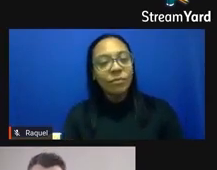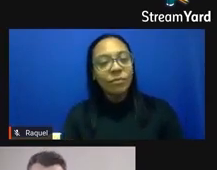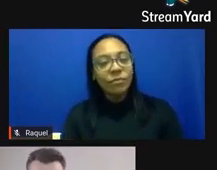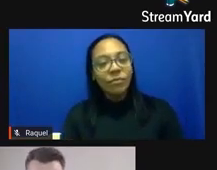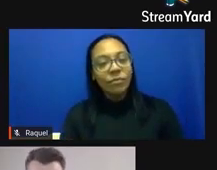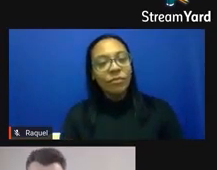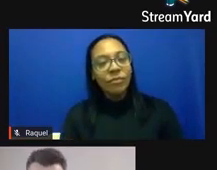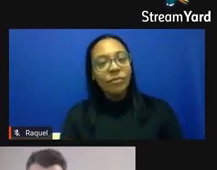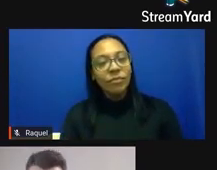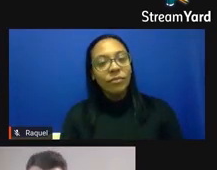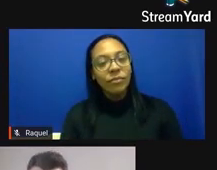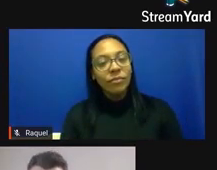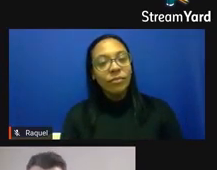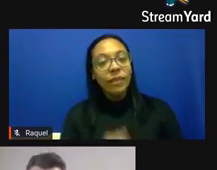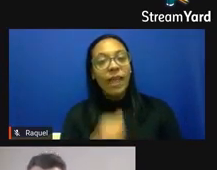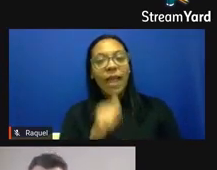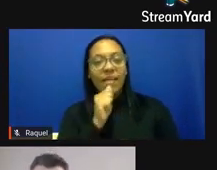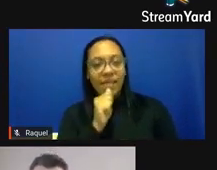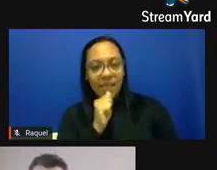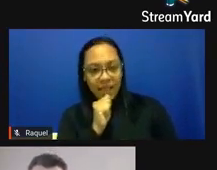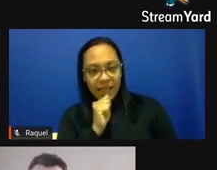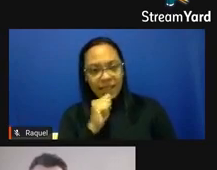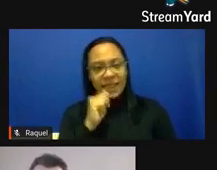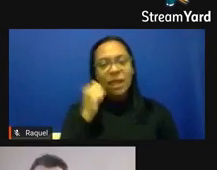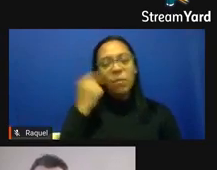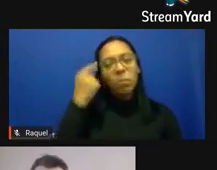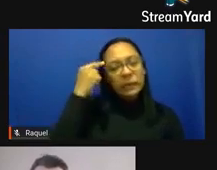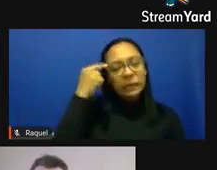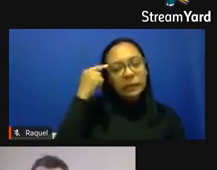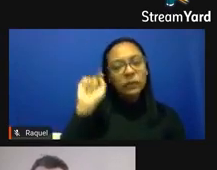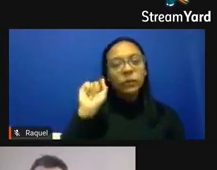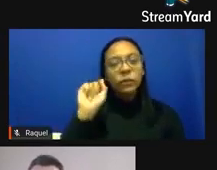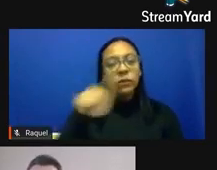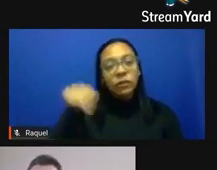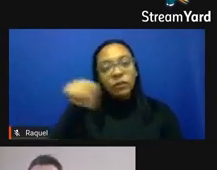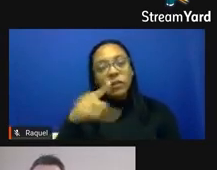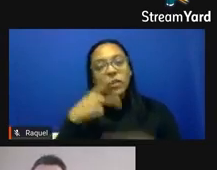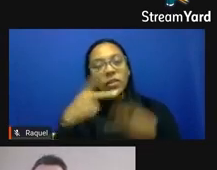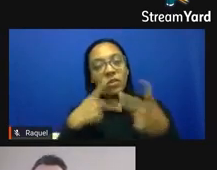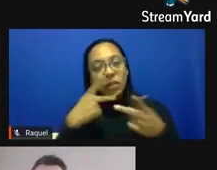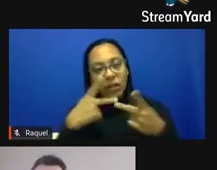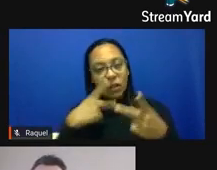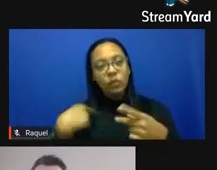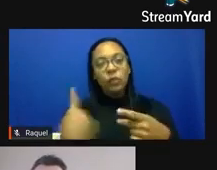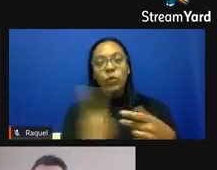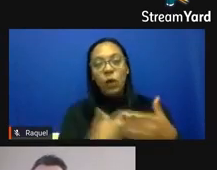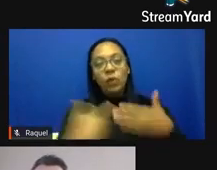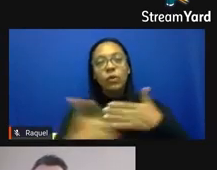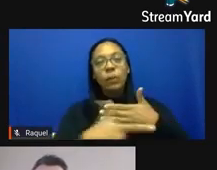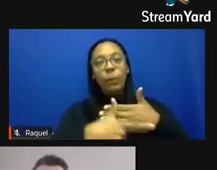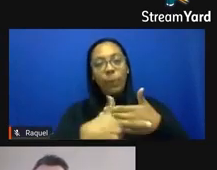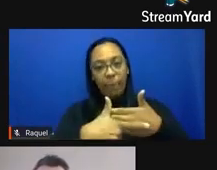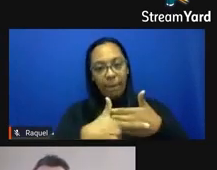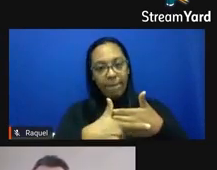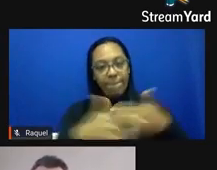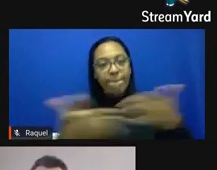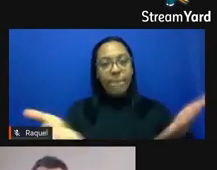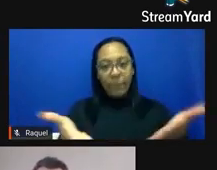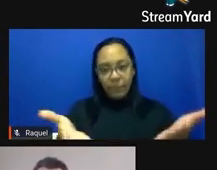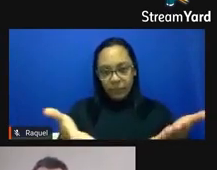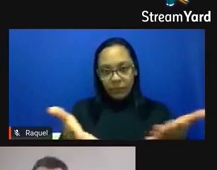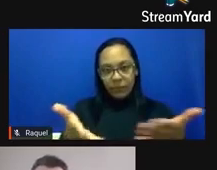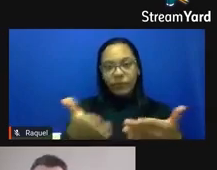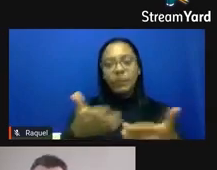Não, ainda recuperando o que vocês estavam trazendo, estava pensando também no nosso papel hoje como profissionais de